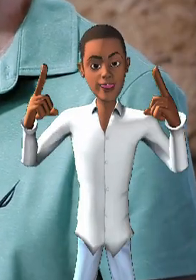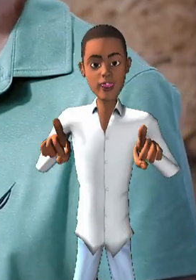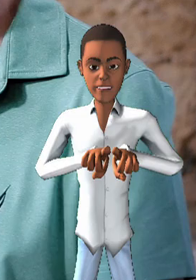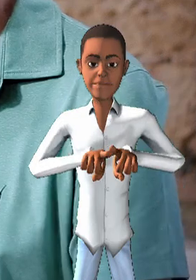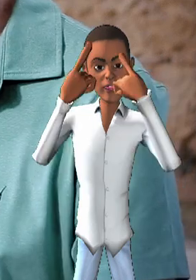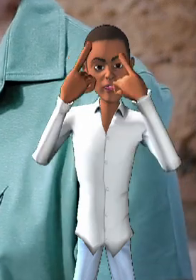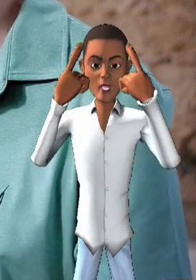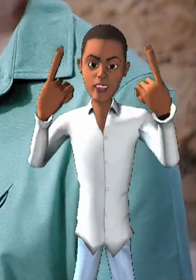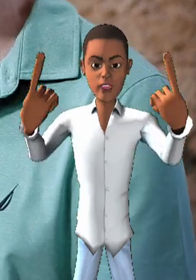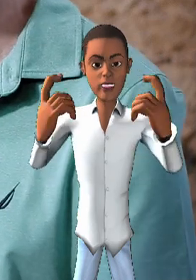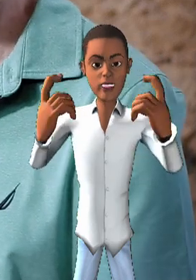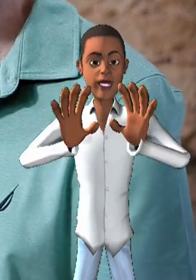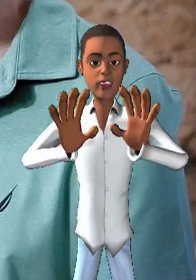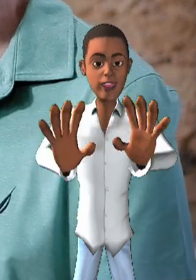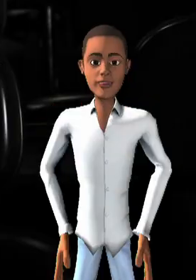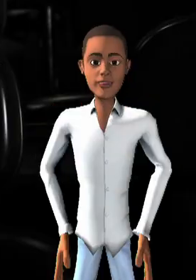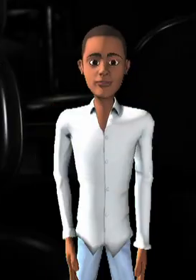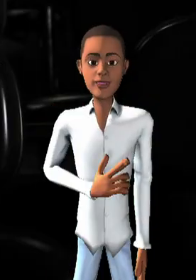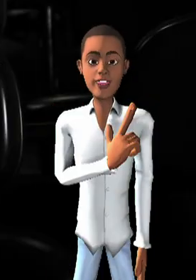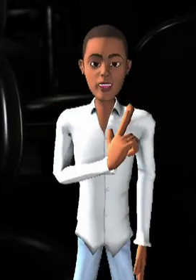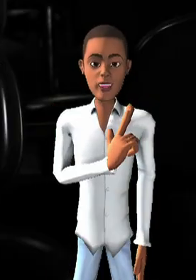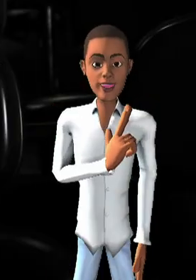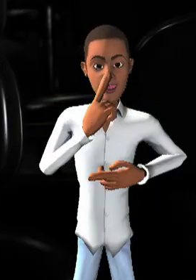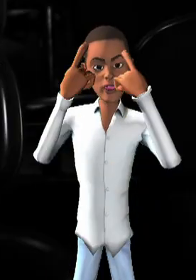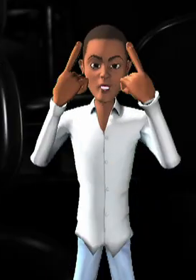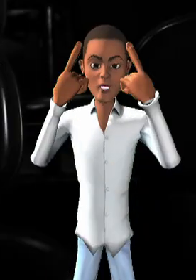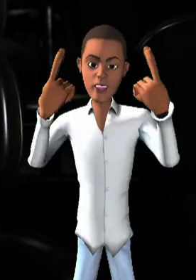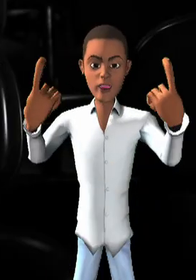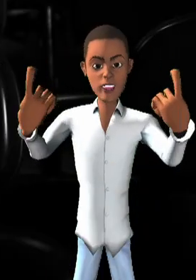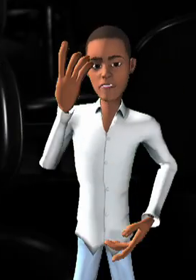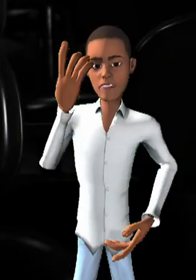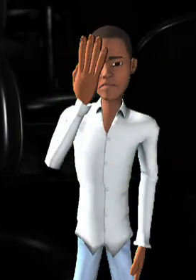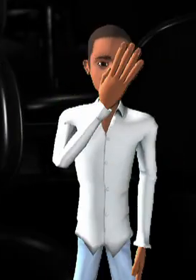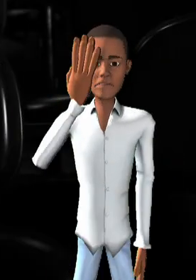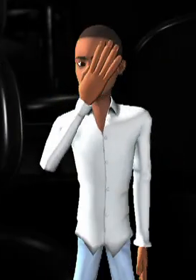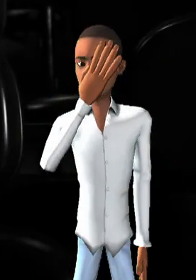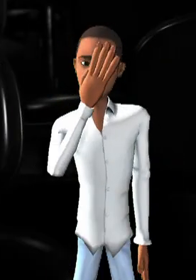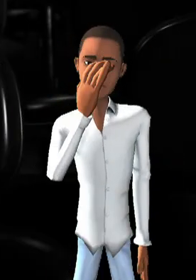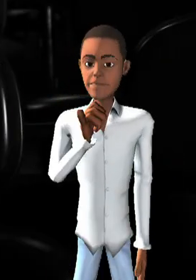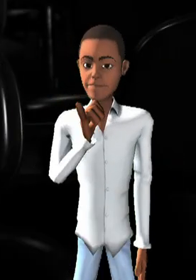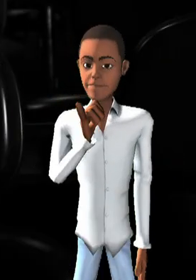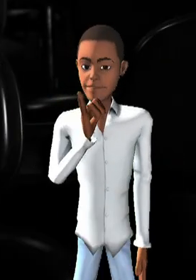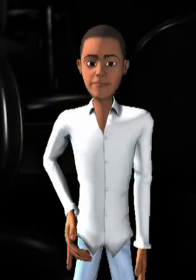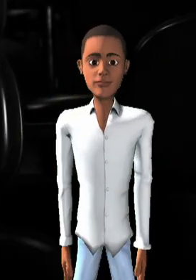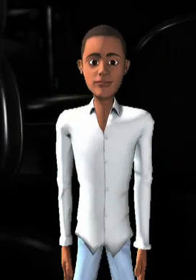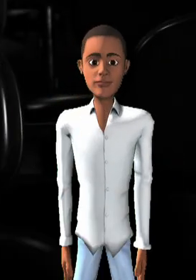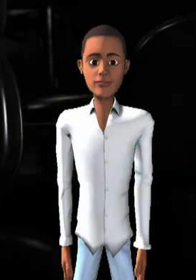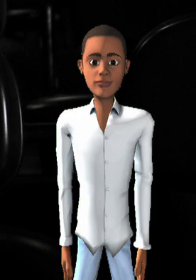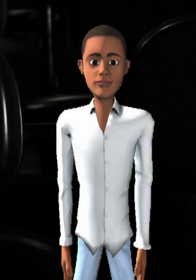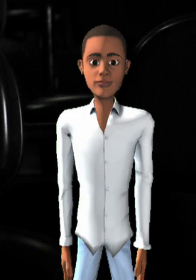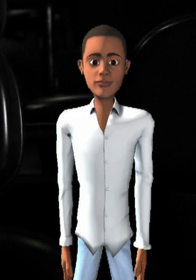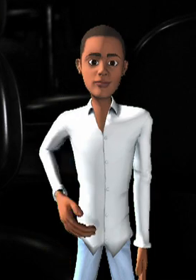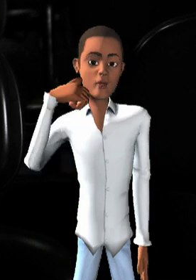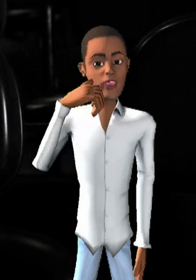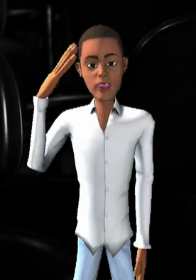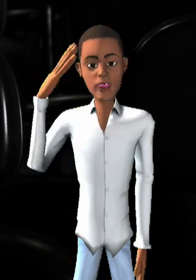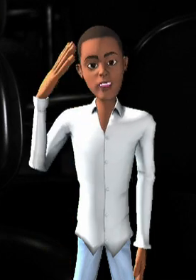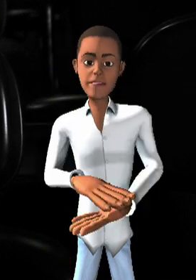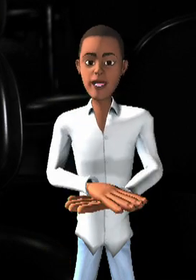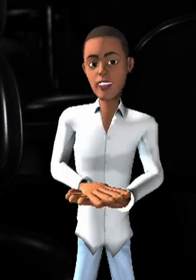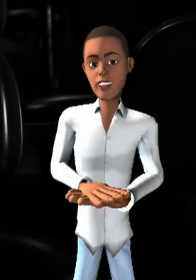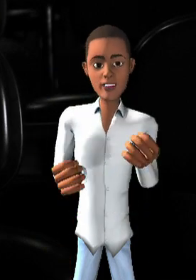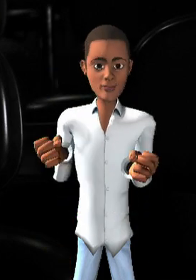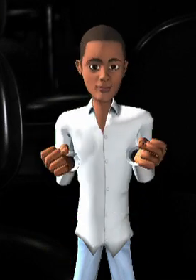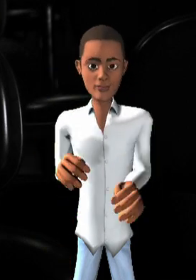ordem da sutileza, mas nem por isso são menos violentos. As outras coisas dessas violências invisíveis, que são, por exemplo, mas mulher